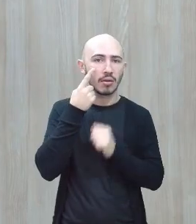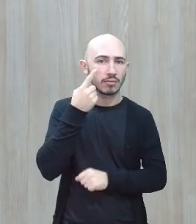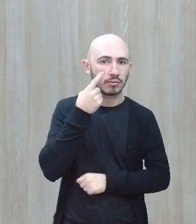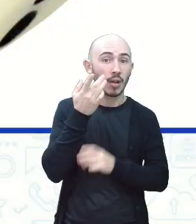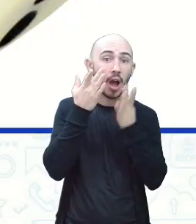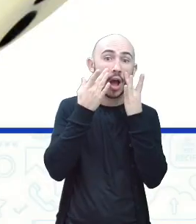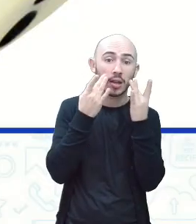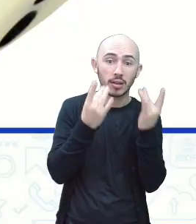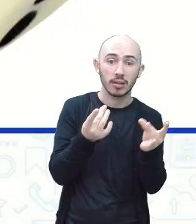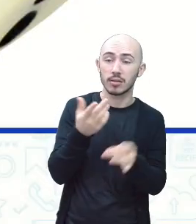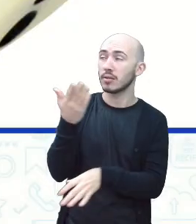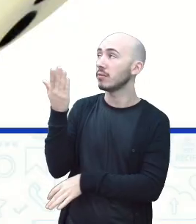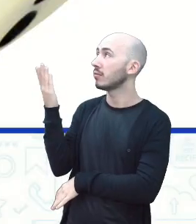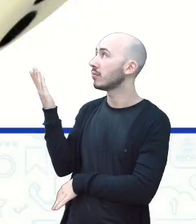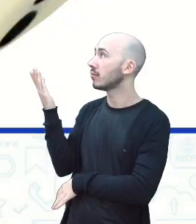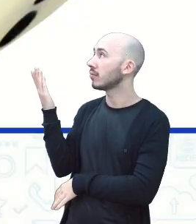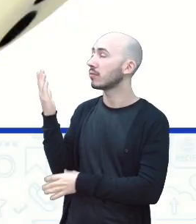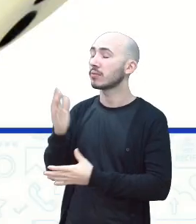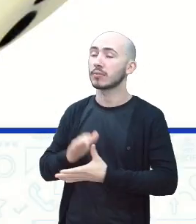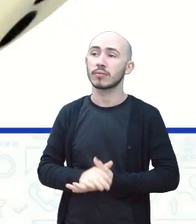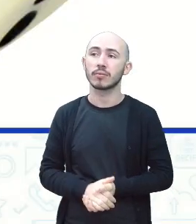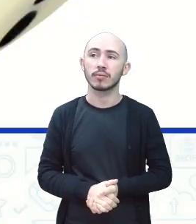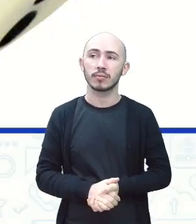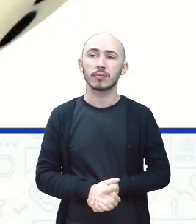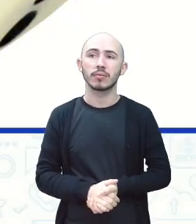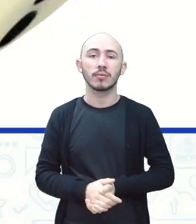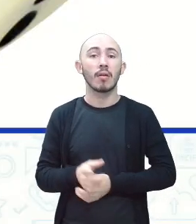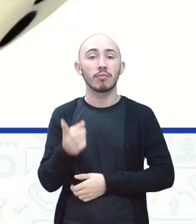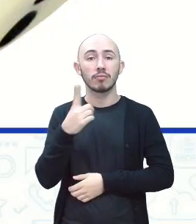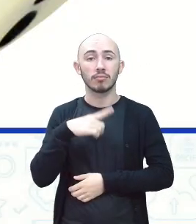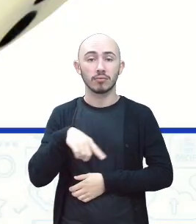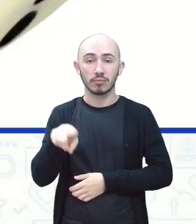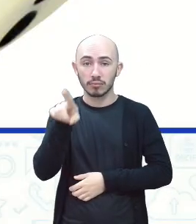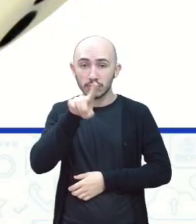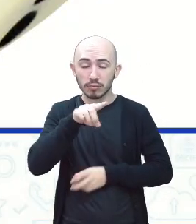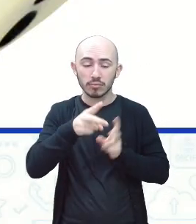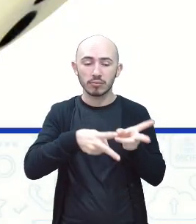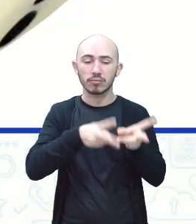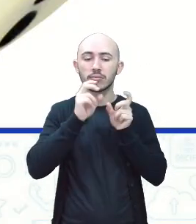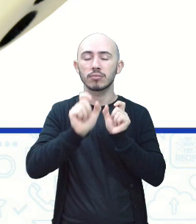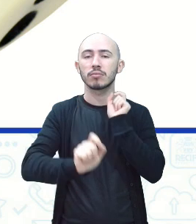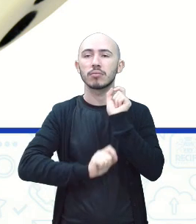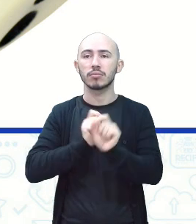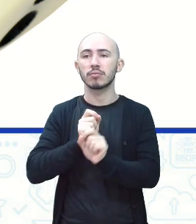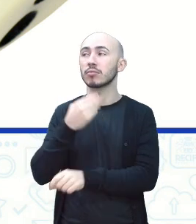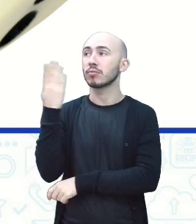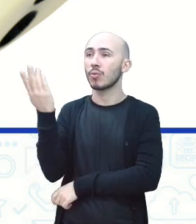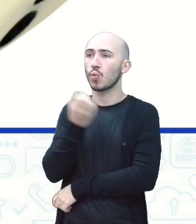tela toda, bem aberta. Vocês percebem que os dados,